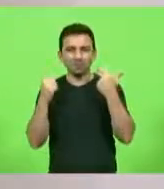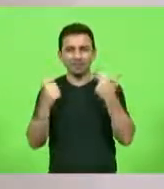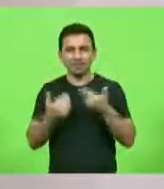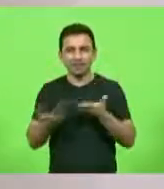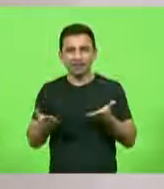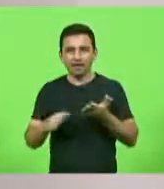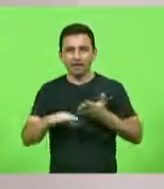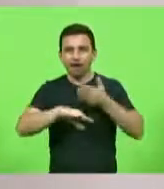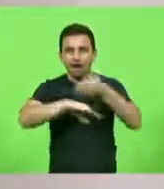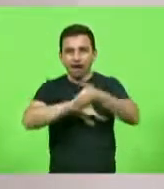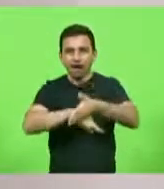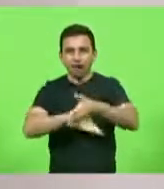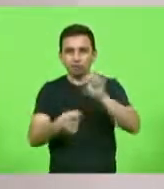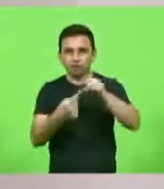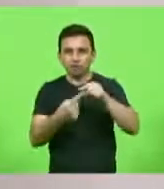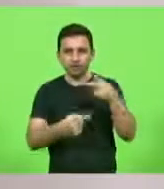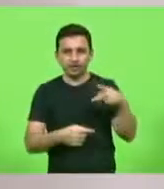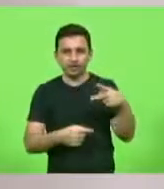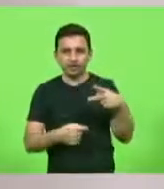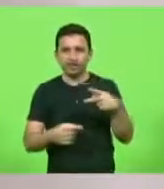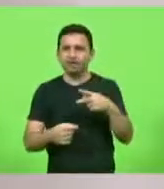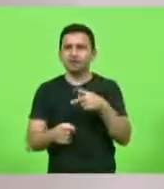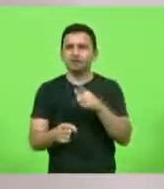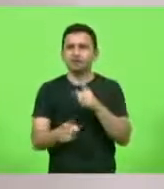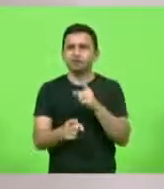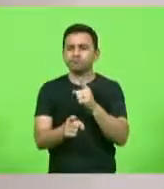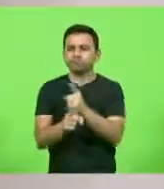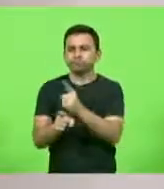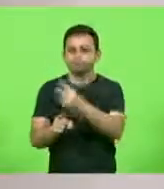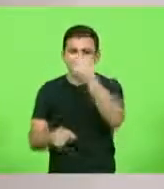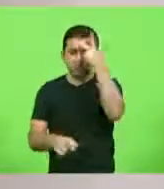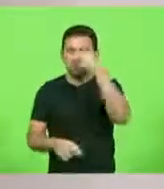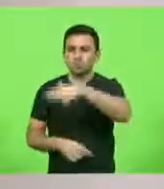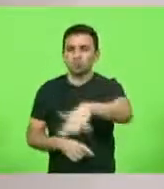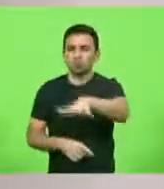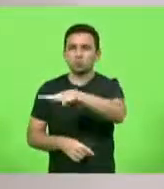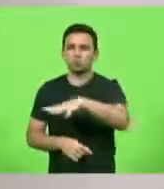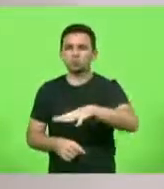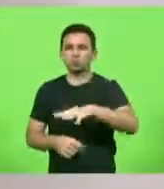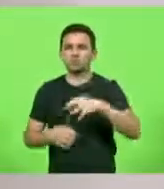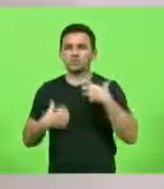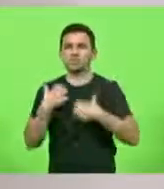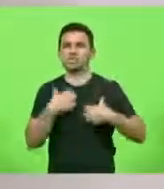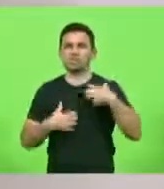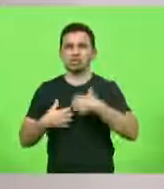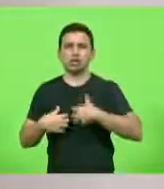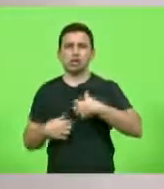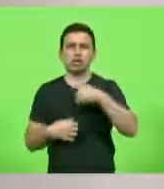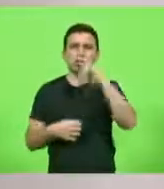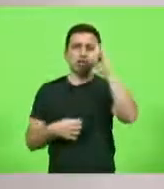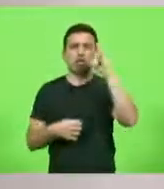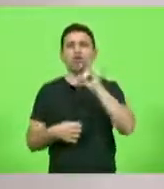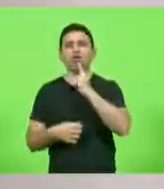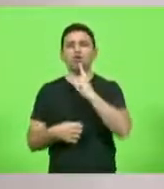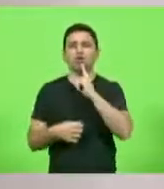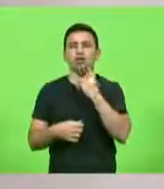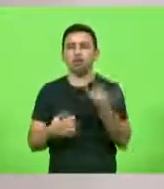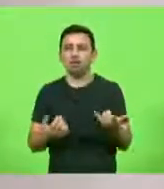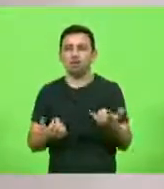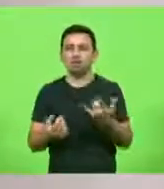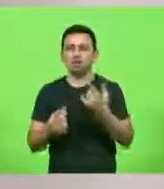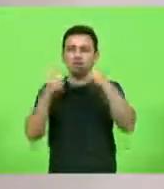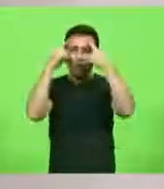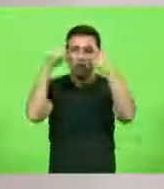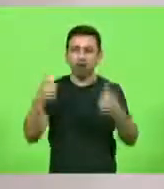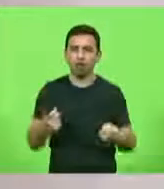a sua missão, encontra a pessoa alterada, bêbada, violenta, e